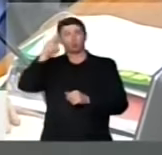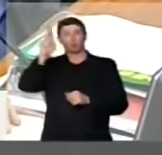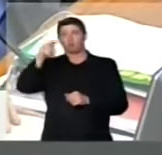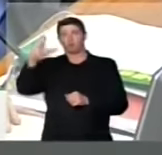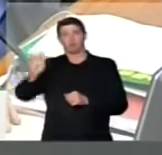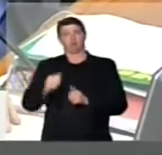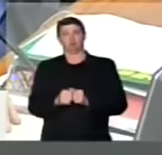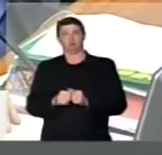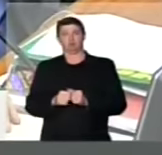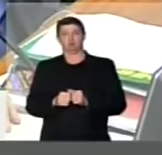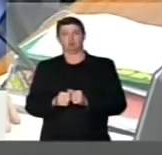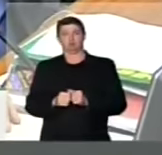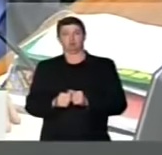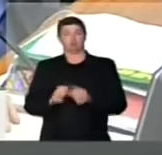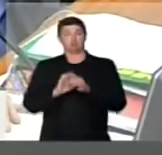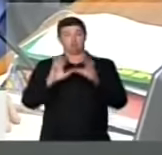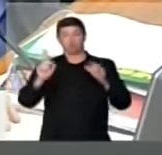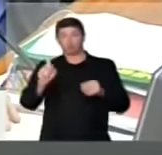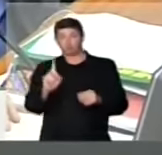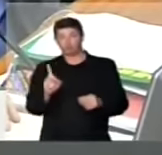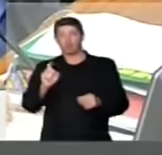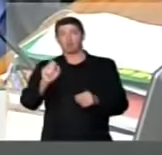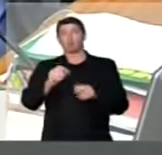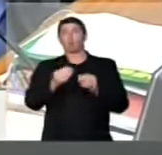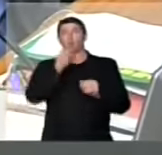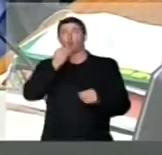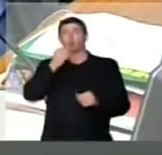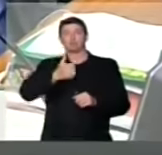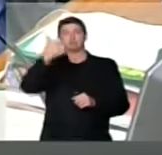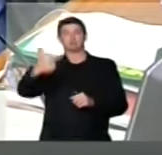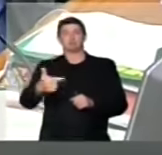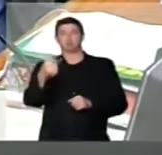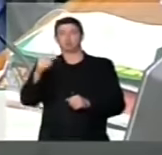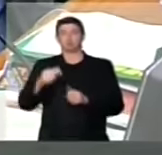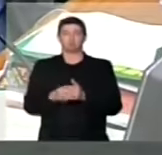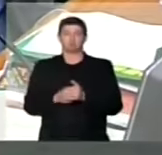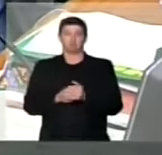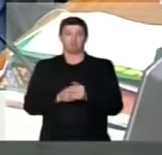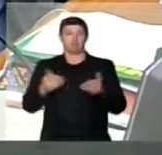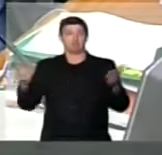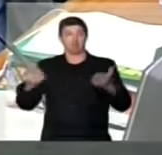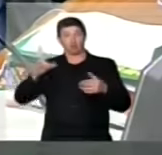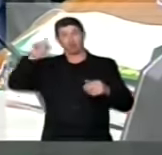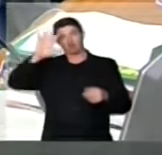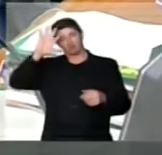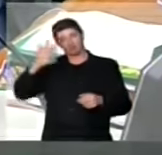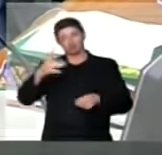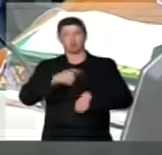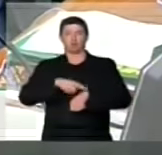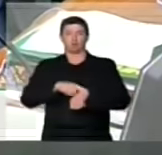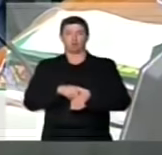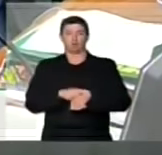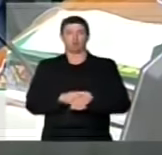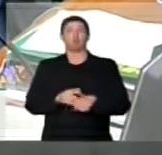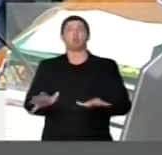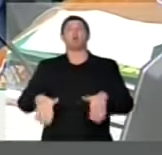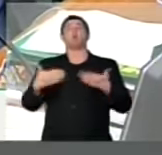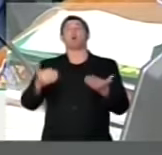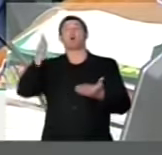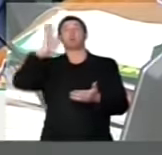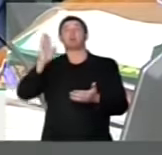a história não nos dará uma segunda chance. É chegada a hora de decidir que Brasil